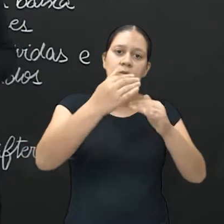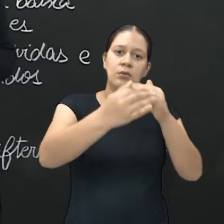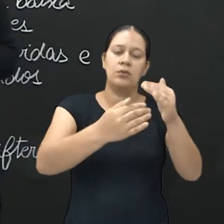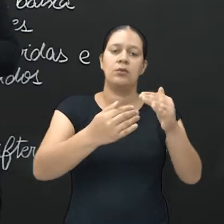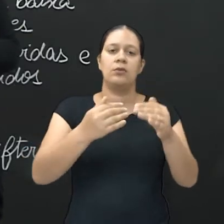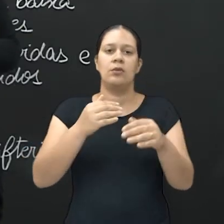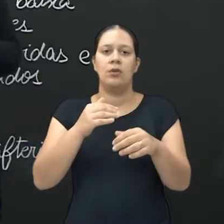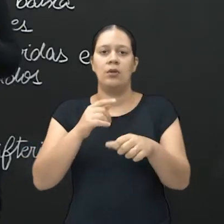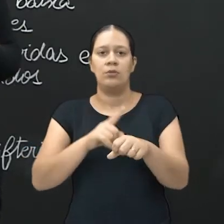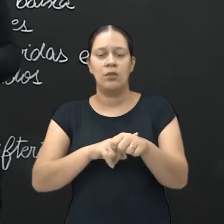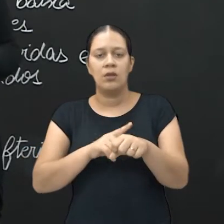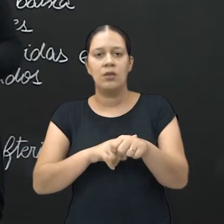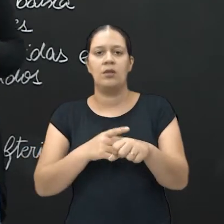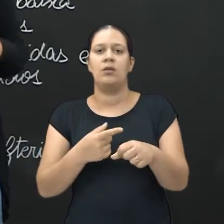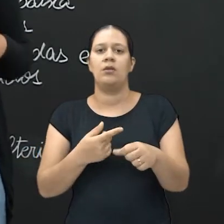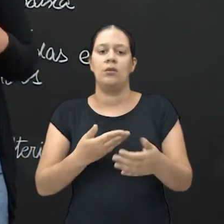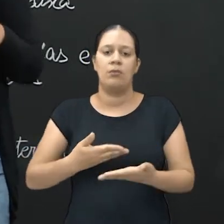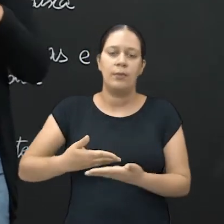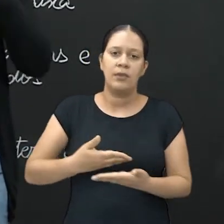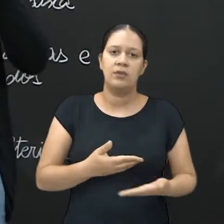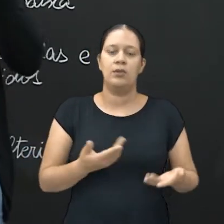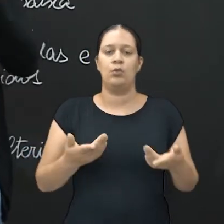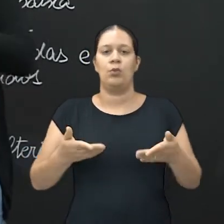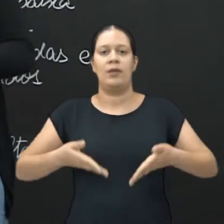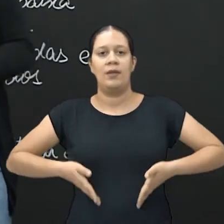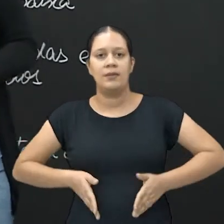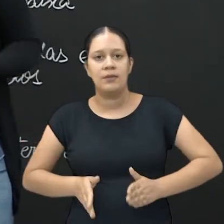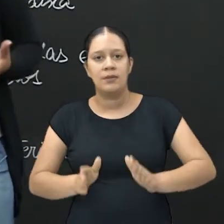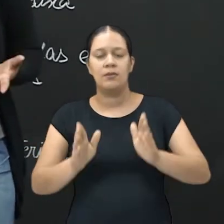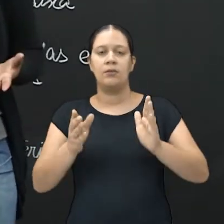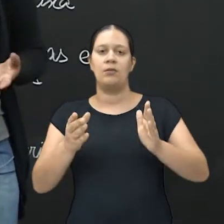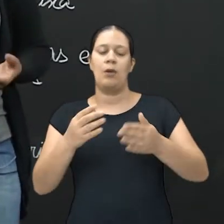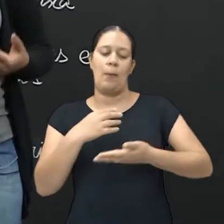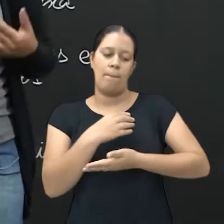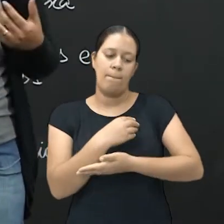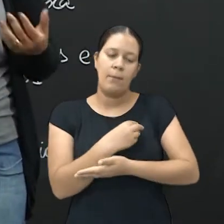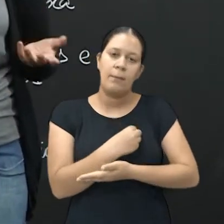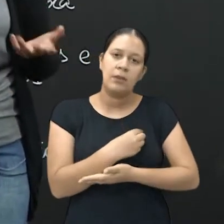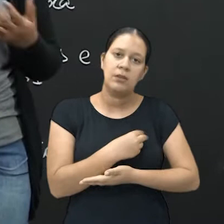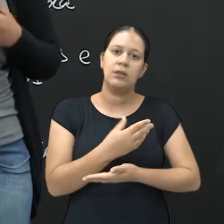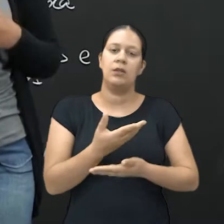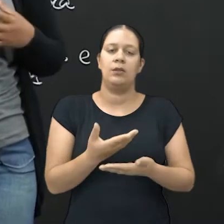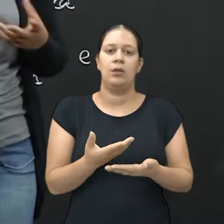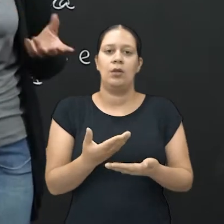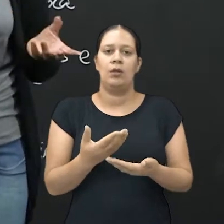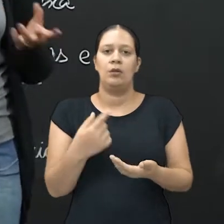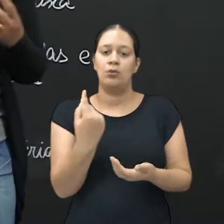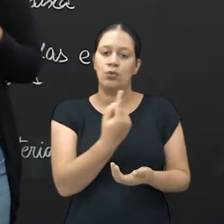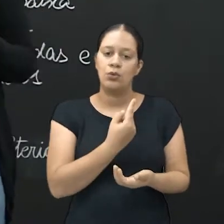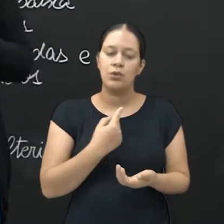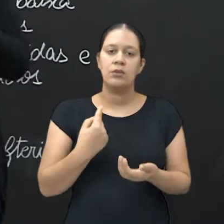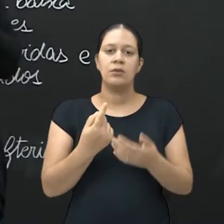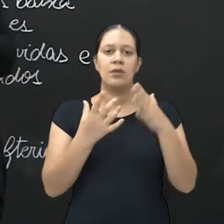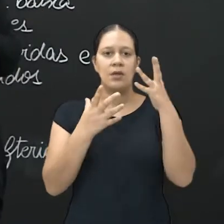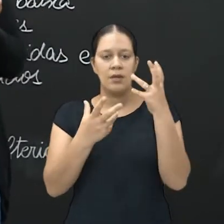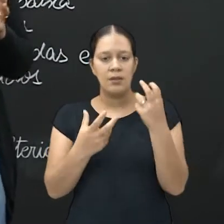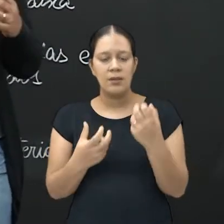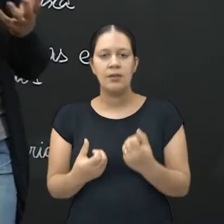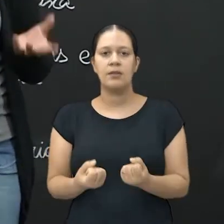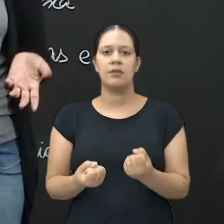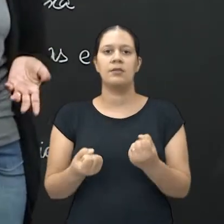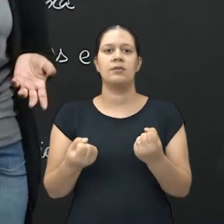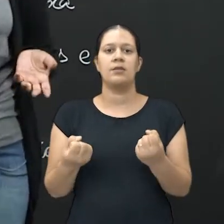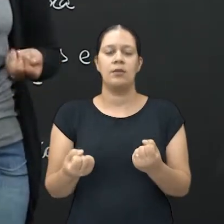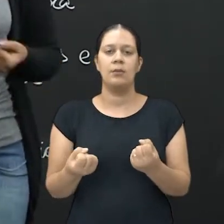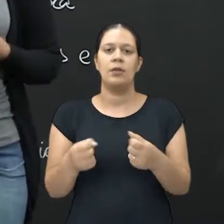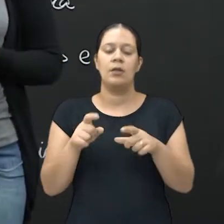gente é bebezinho, lá, nascimento, amamentação, a gente recebe ali alguns anticorpos prontos